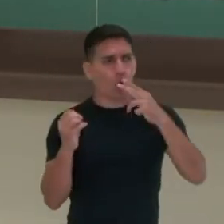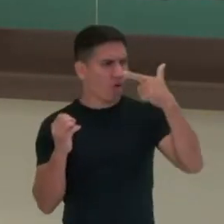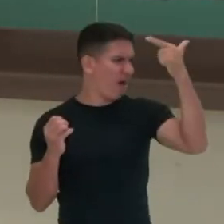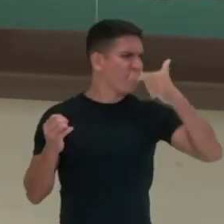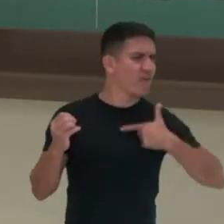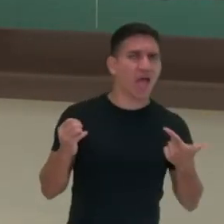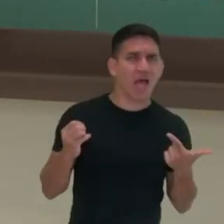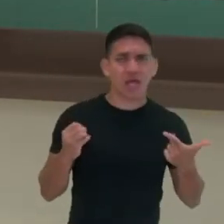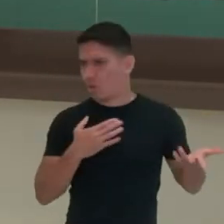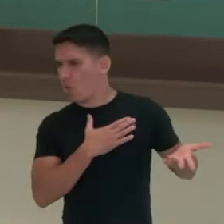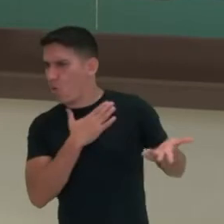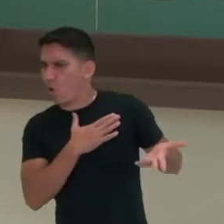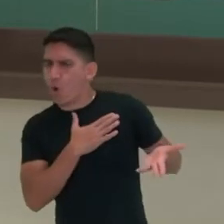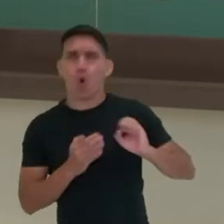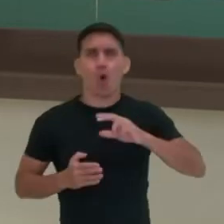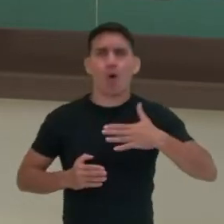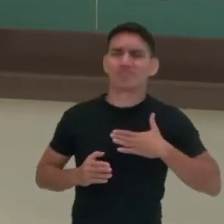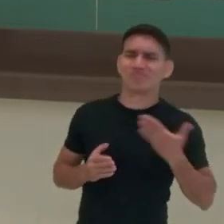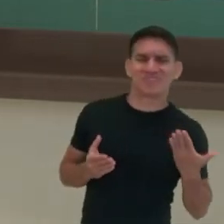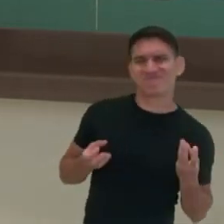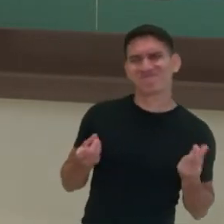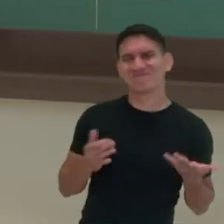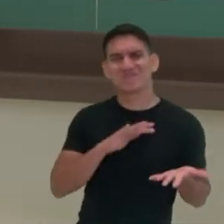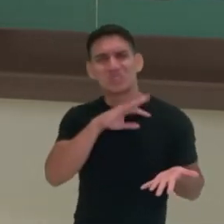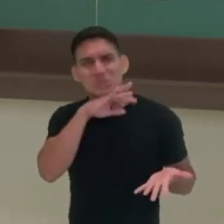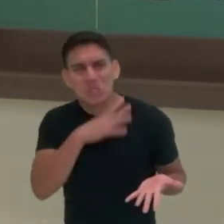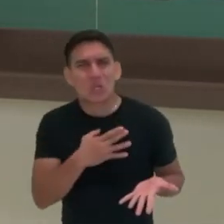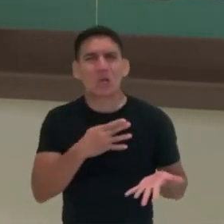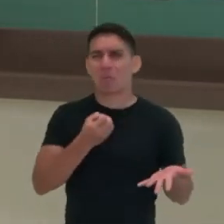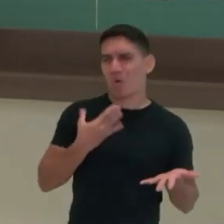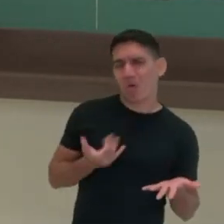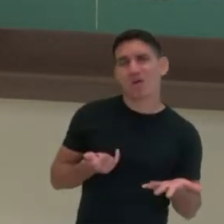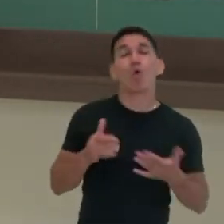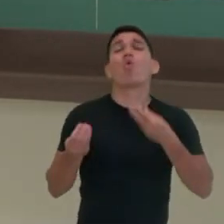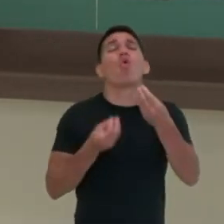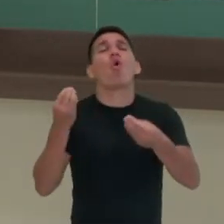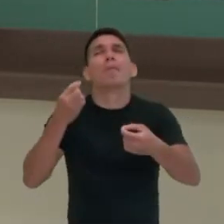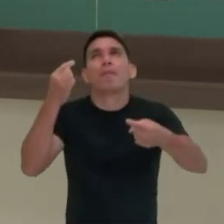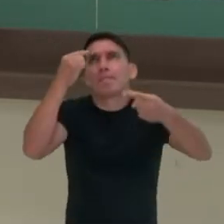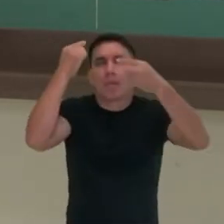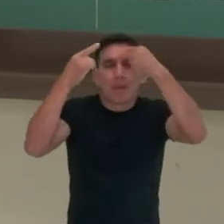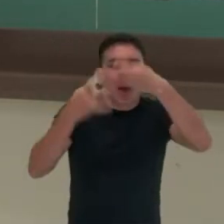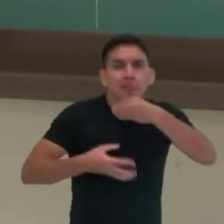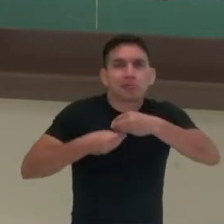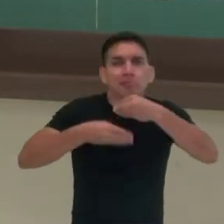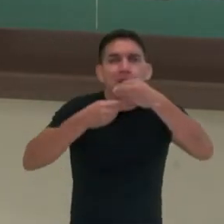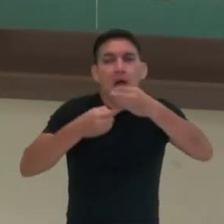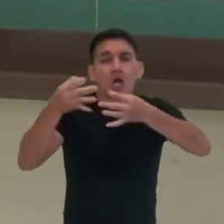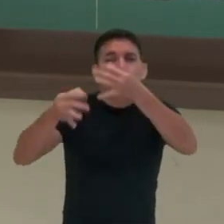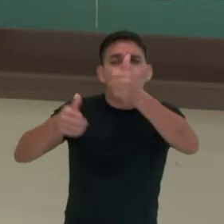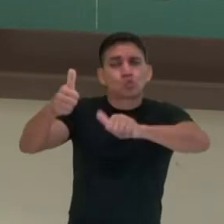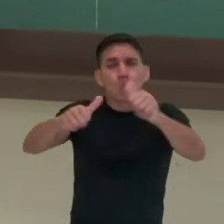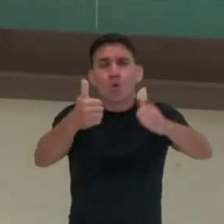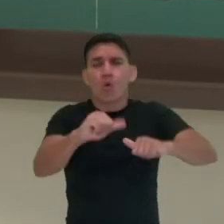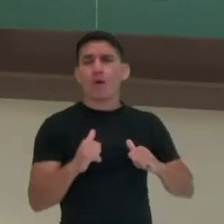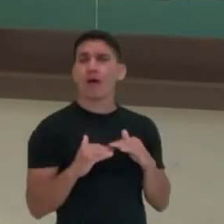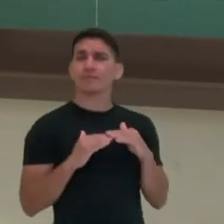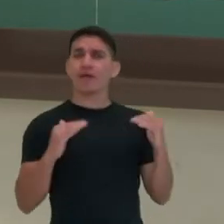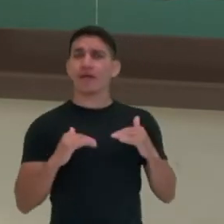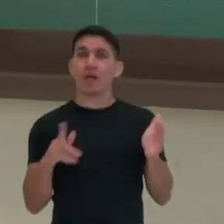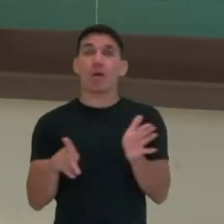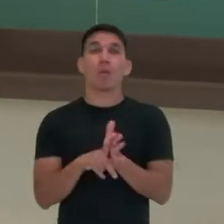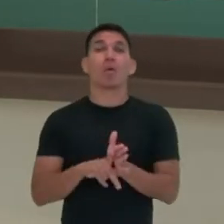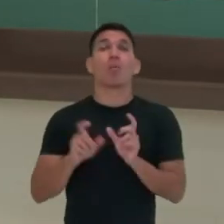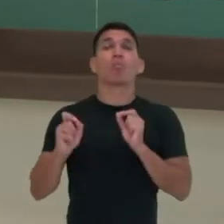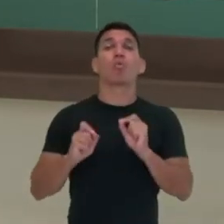como agradável ou desagradável? Como construímos esses juízos, esses julgamentos estéticos? São questões